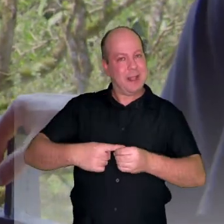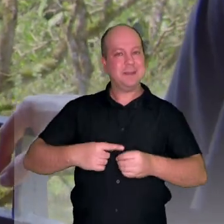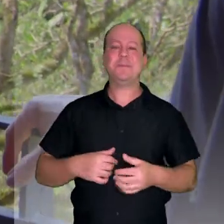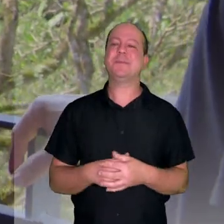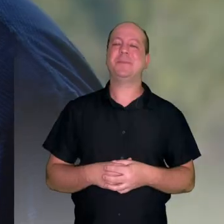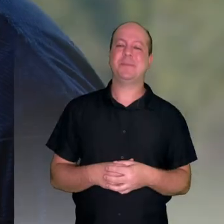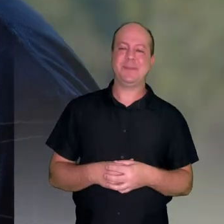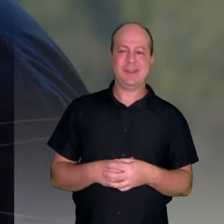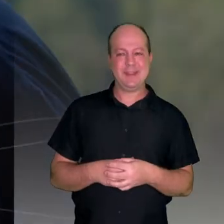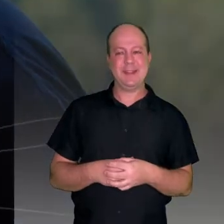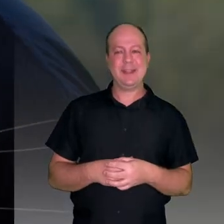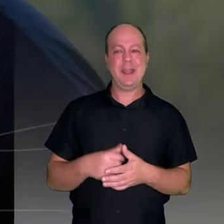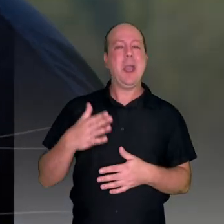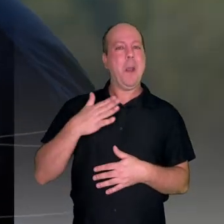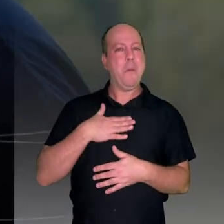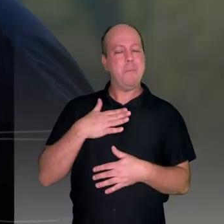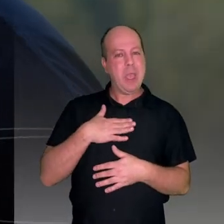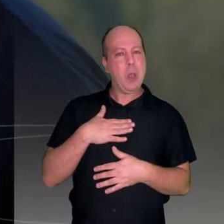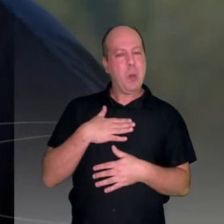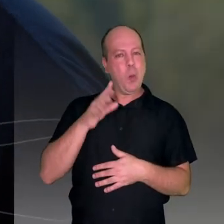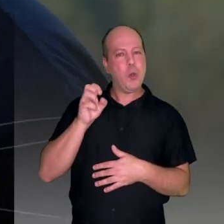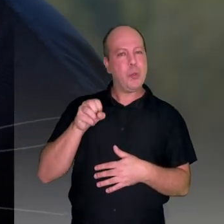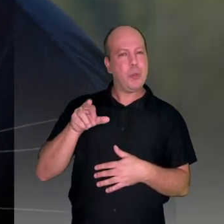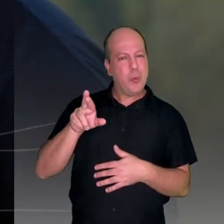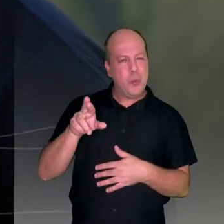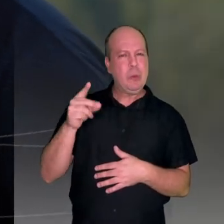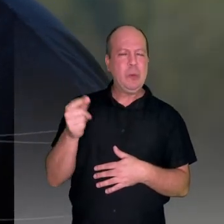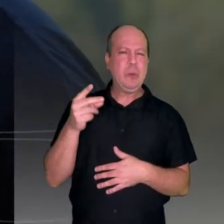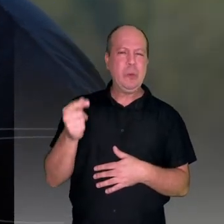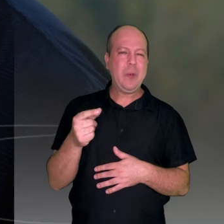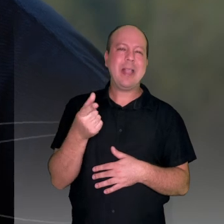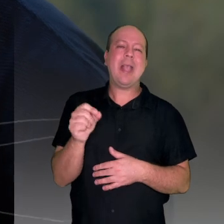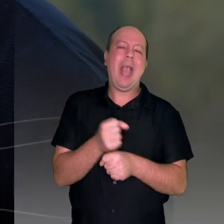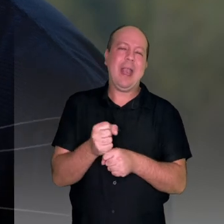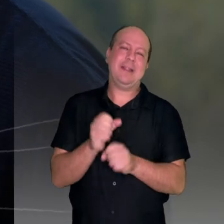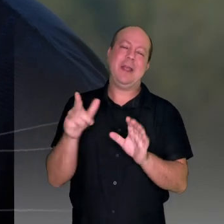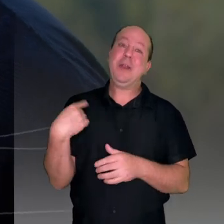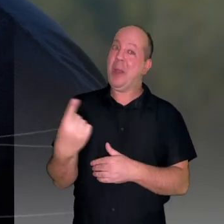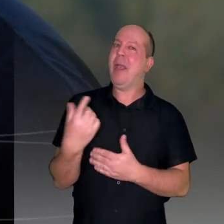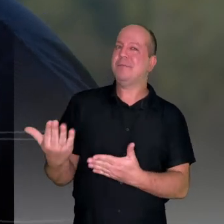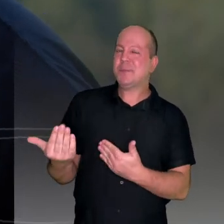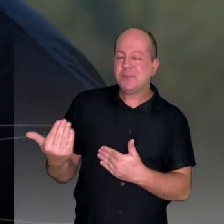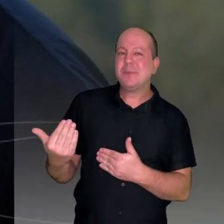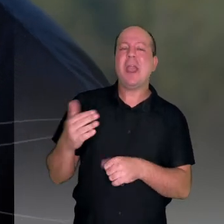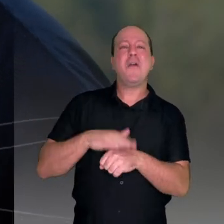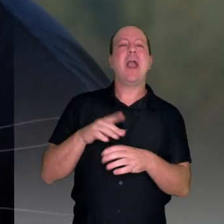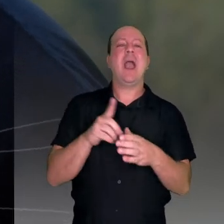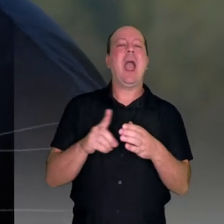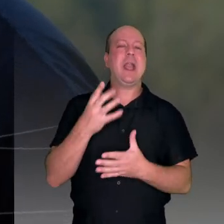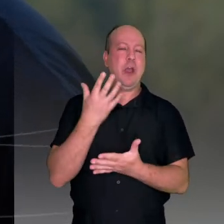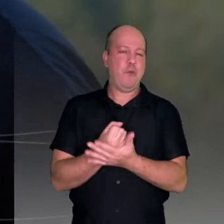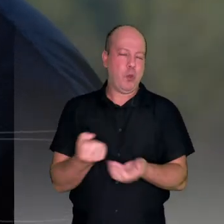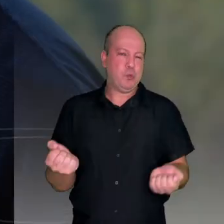essa cidade. Então, o meu duo com o Marcelo dura décadas, a gente começou a tocar juntos ainda adolescentes, né? E um dos álbuns